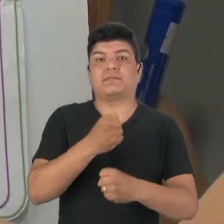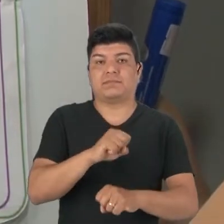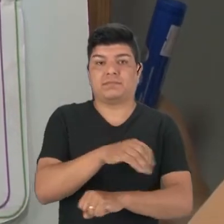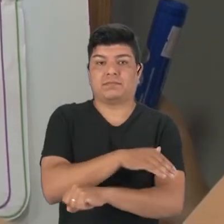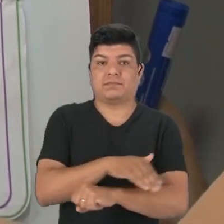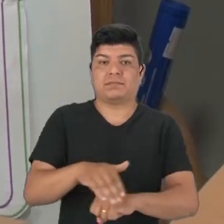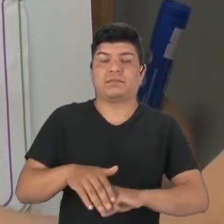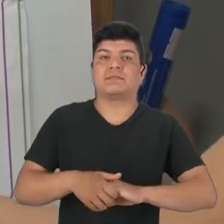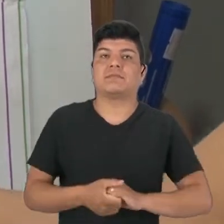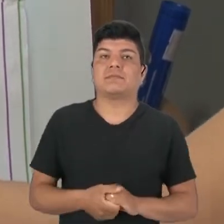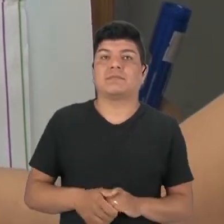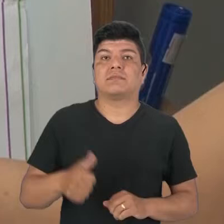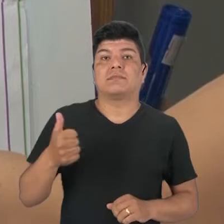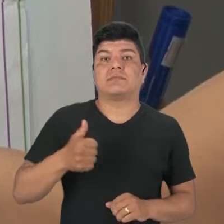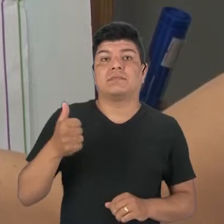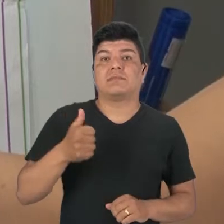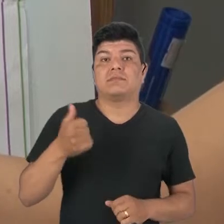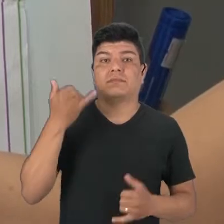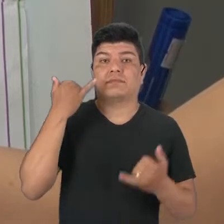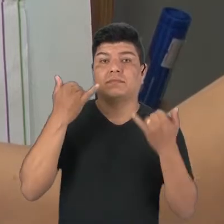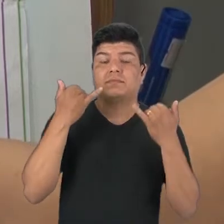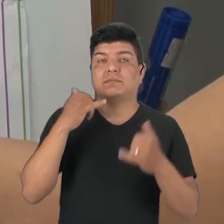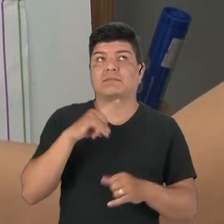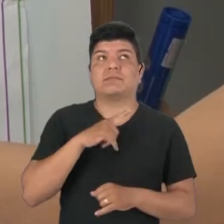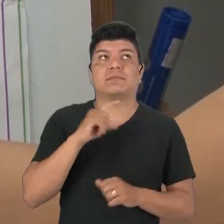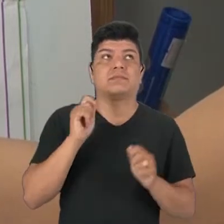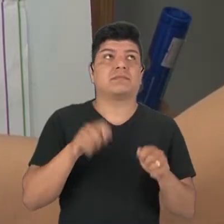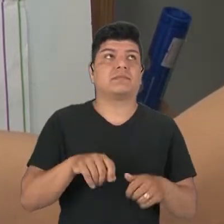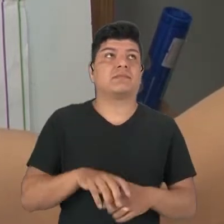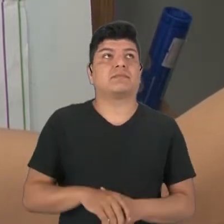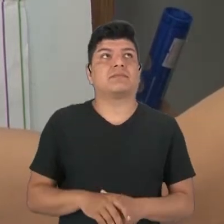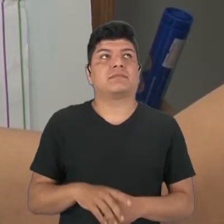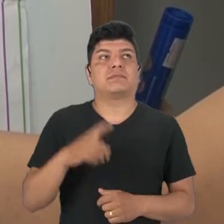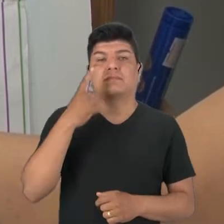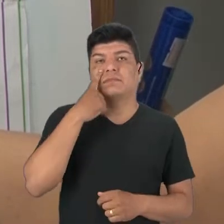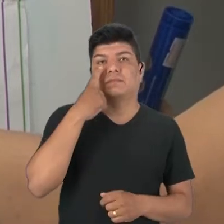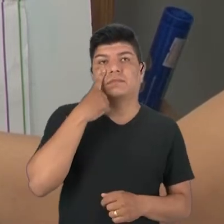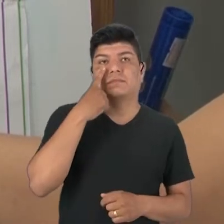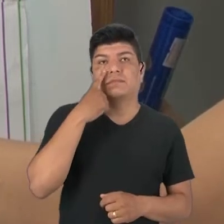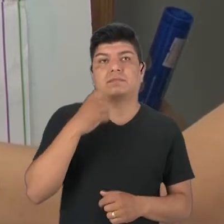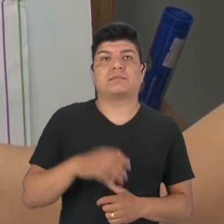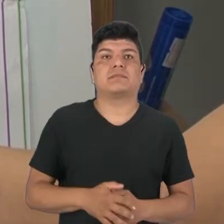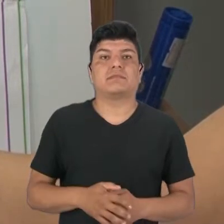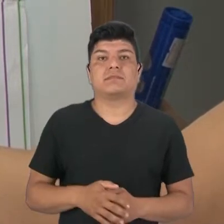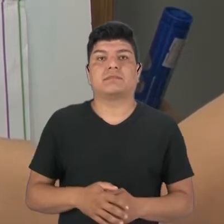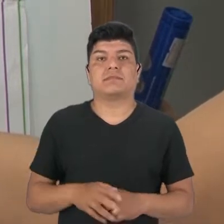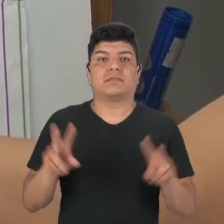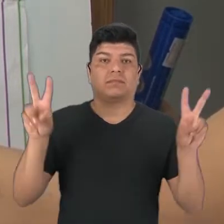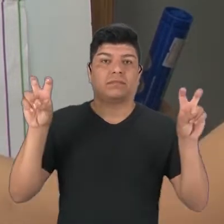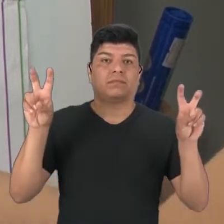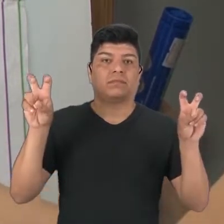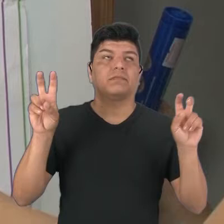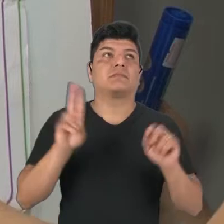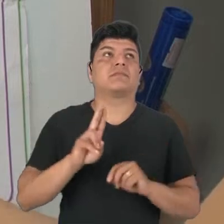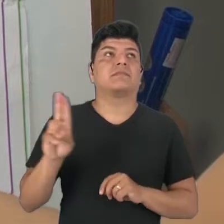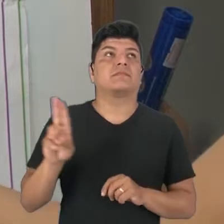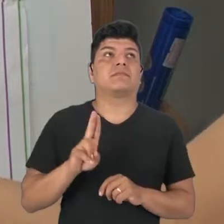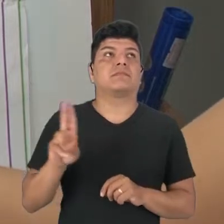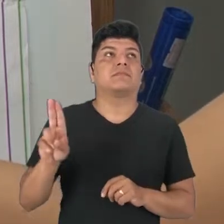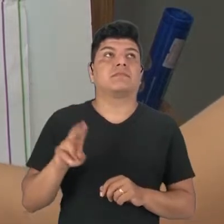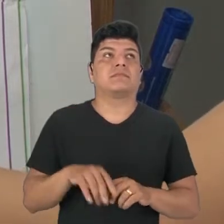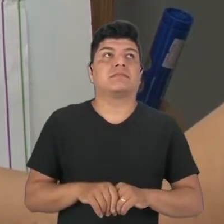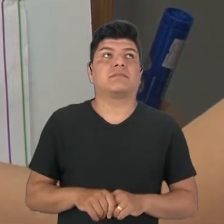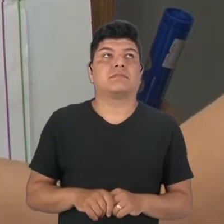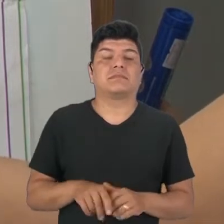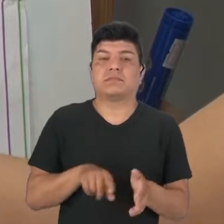gráfico, a primeira informação que você pode, né, observar é o título, o nome, ó, a que ele se